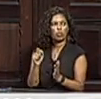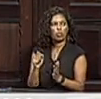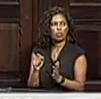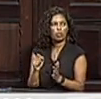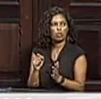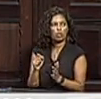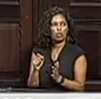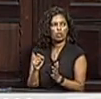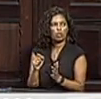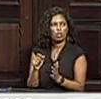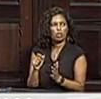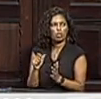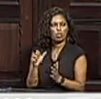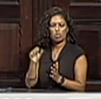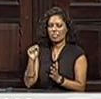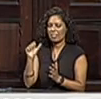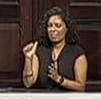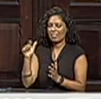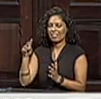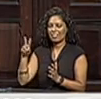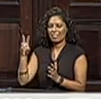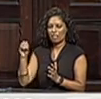salvo lei federal,